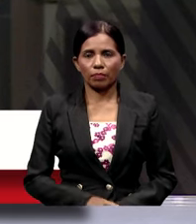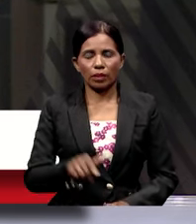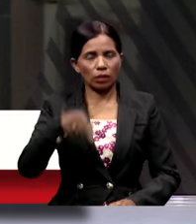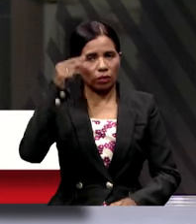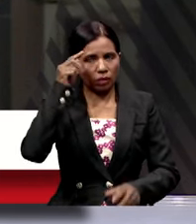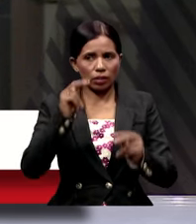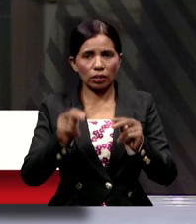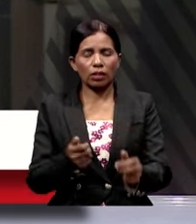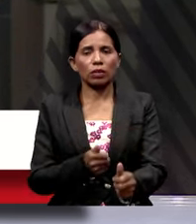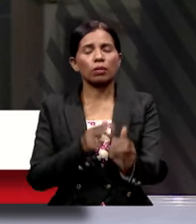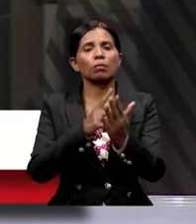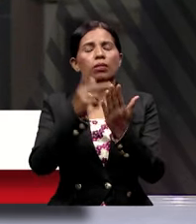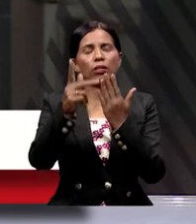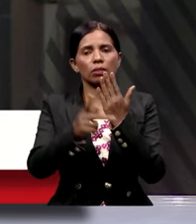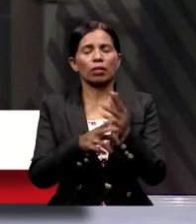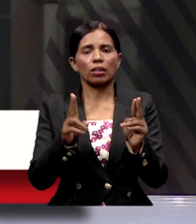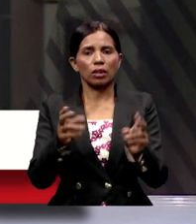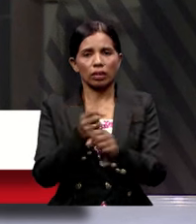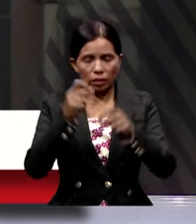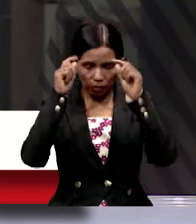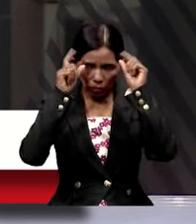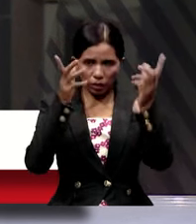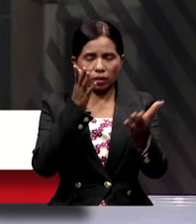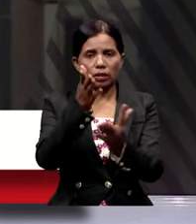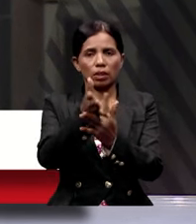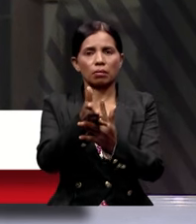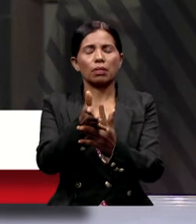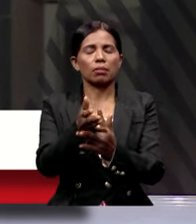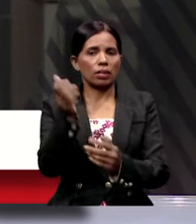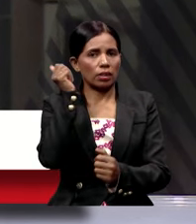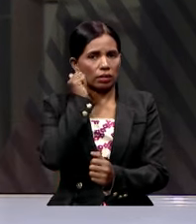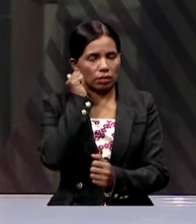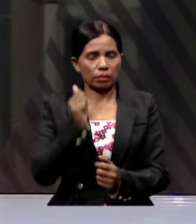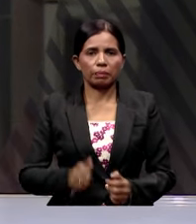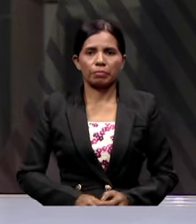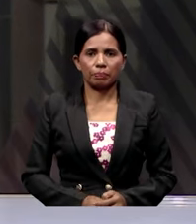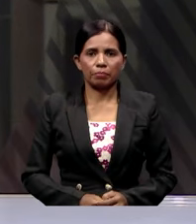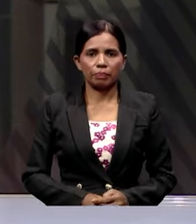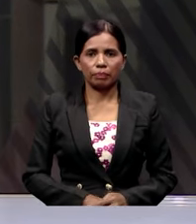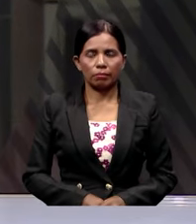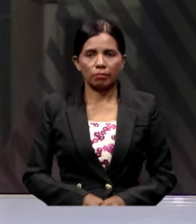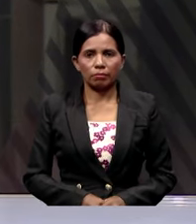governo tem que cumprir programa que acelera Timor-Leste e adesão à ASEAN.